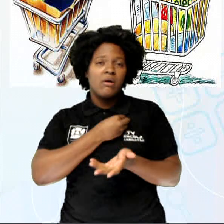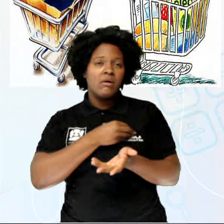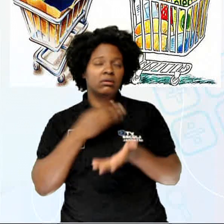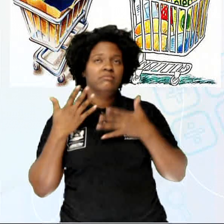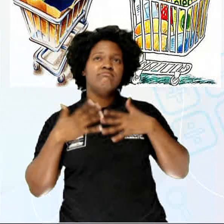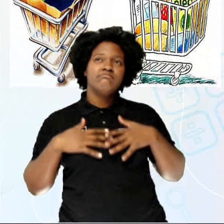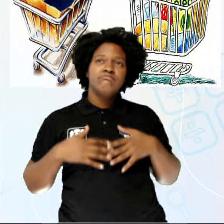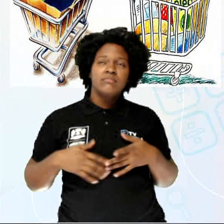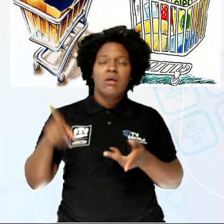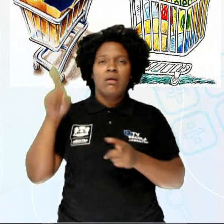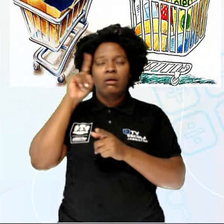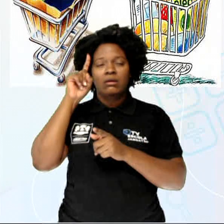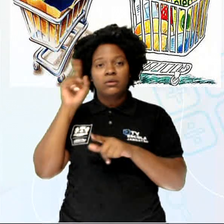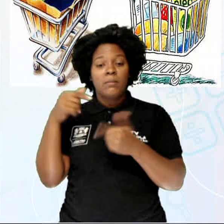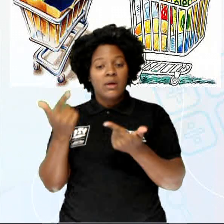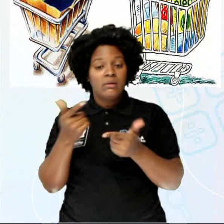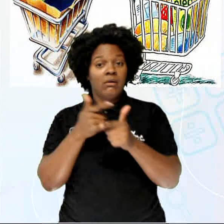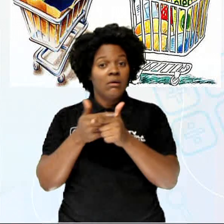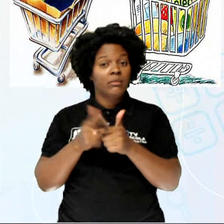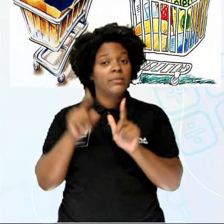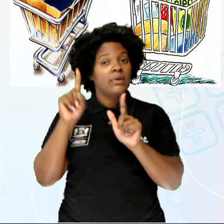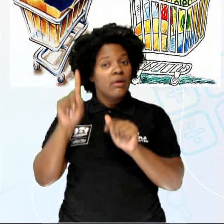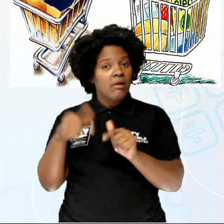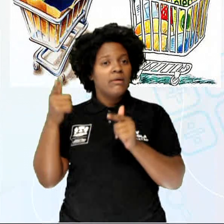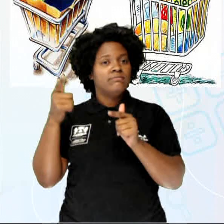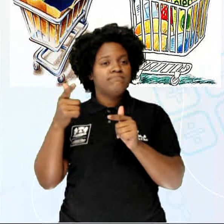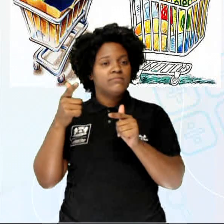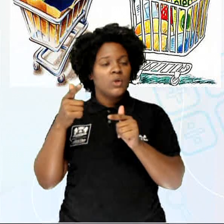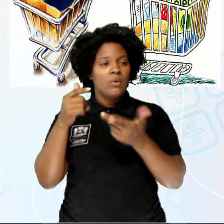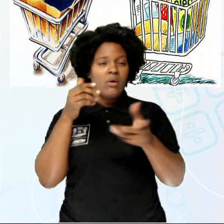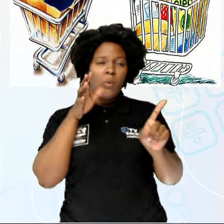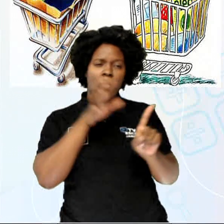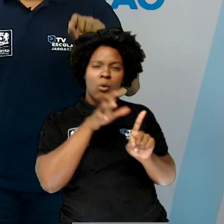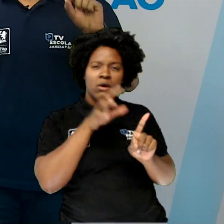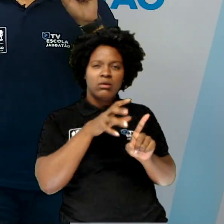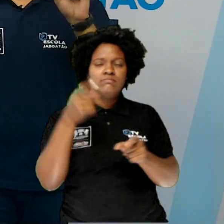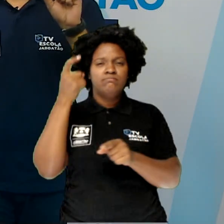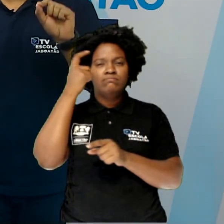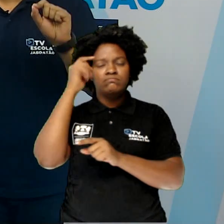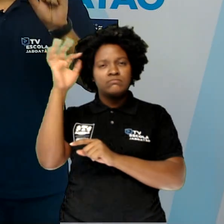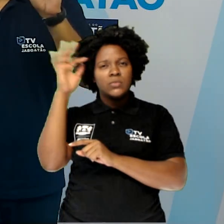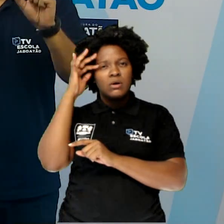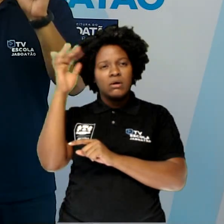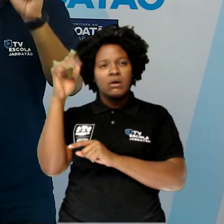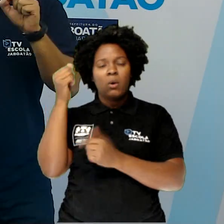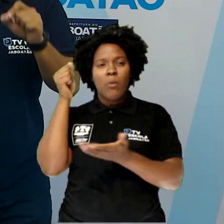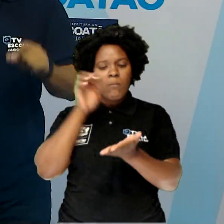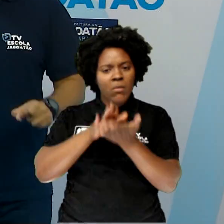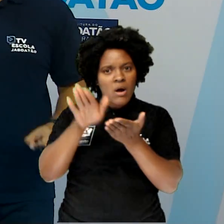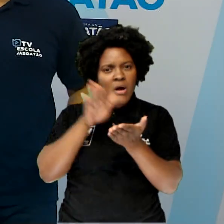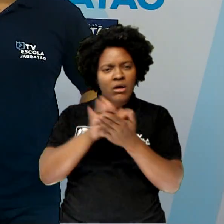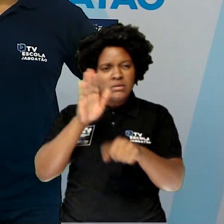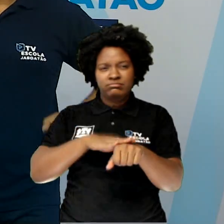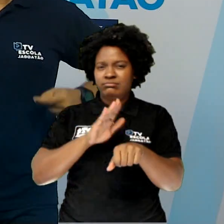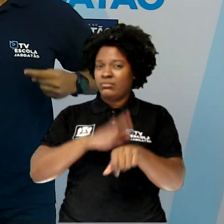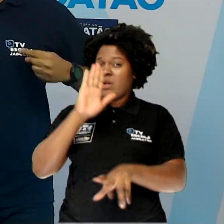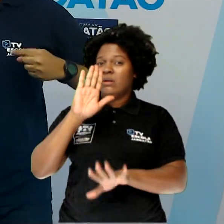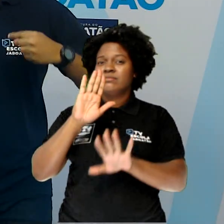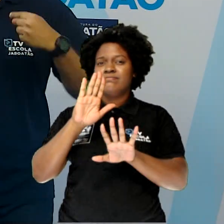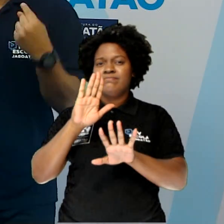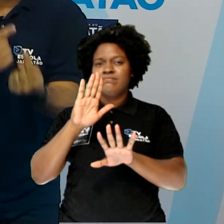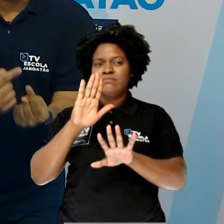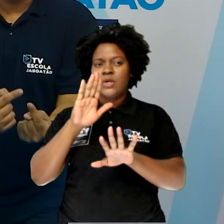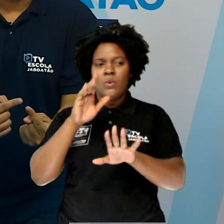dia. Mas a grande questão que eu quero provocar uma reflexão aqui para vocês é sobre o consumismo, aquele